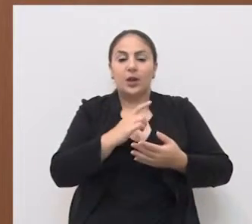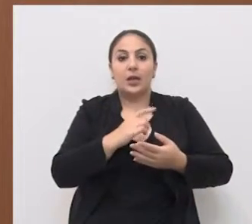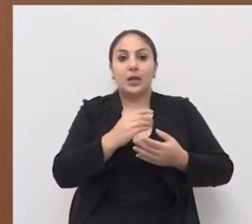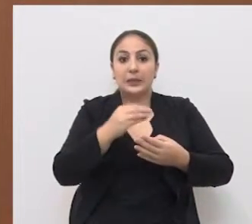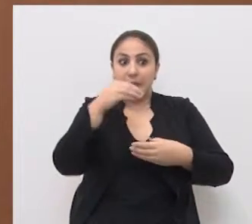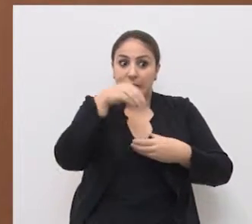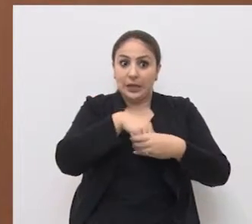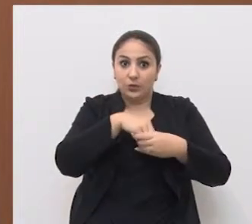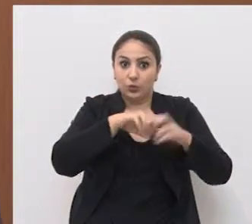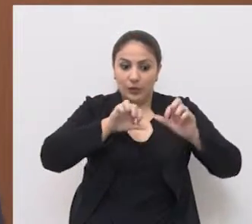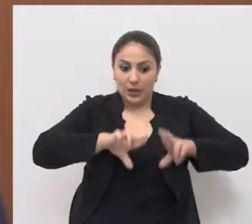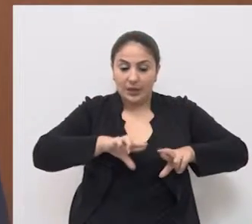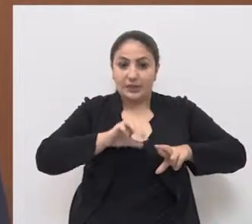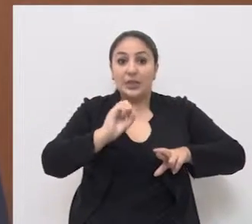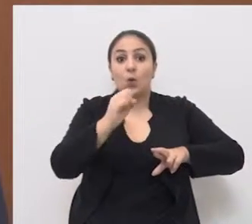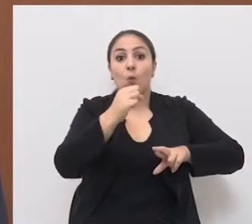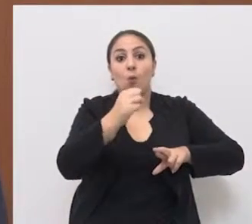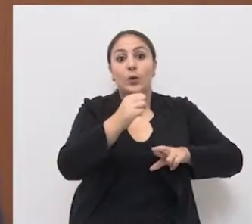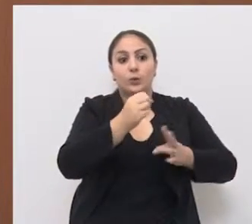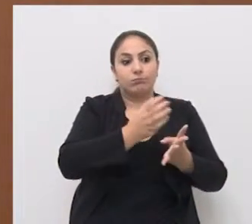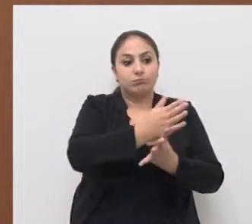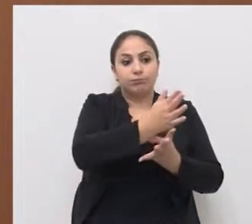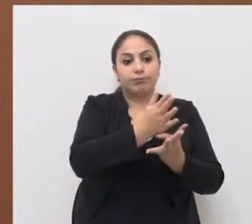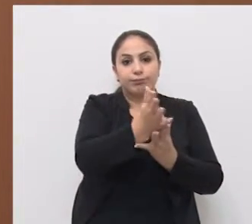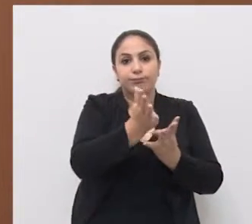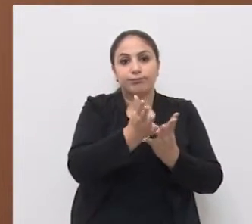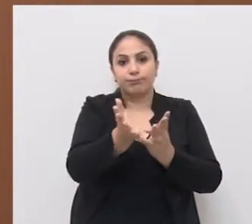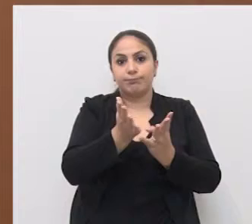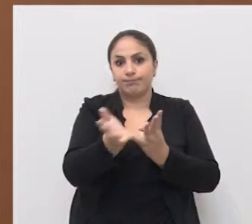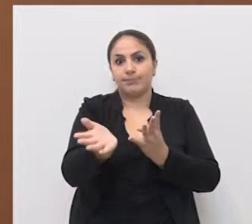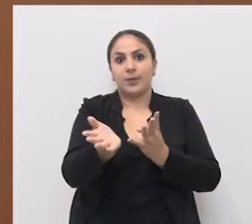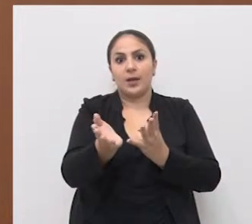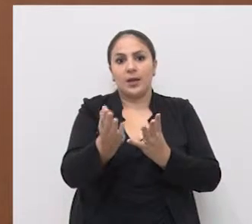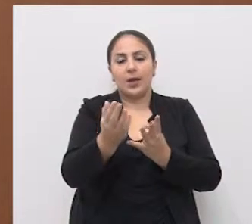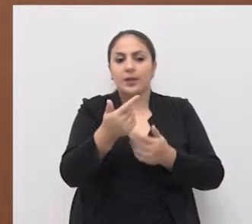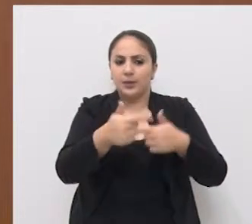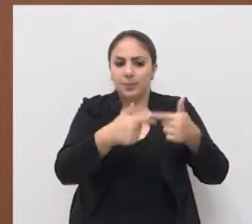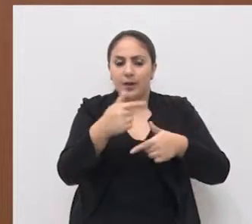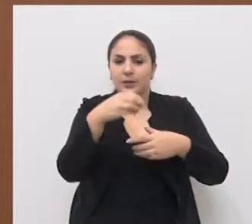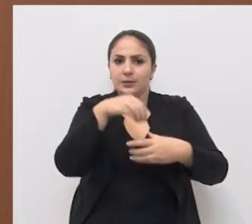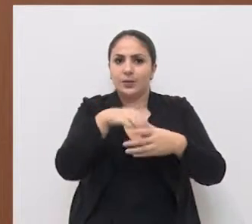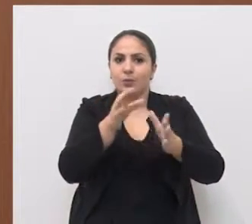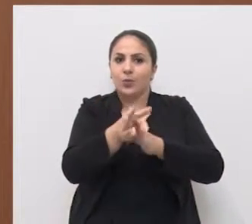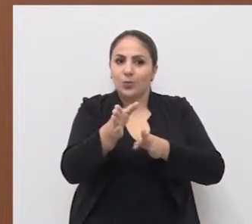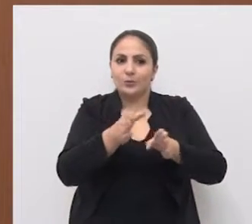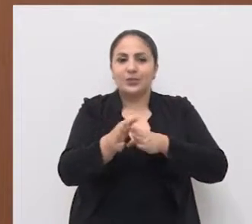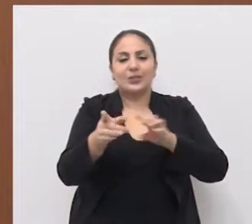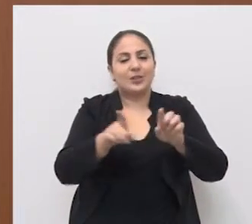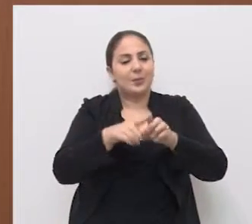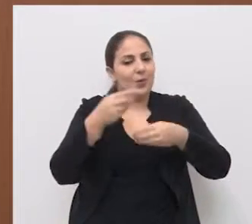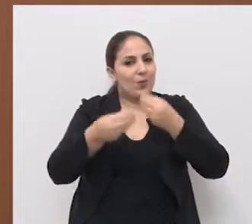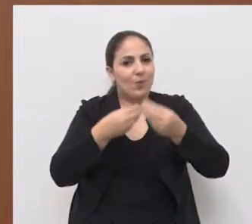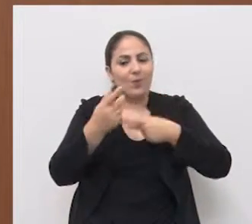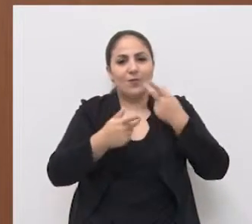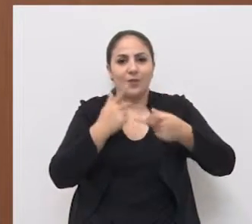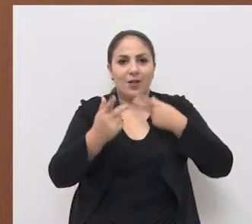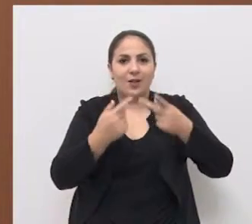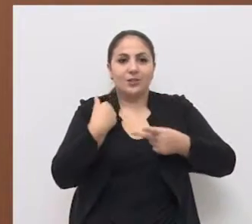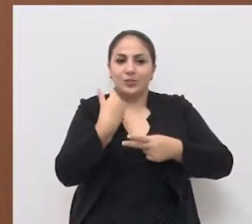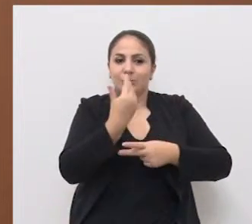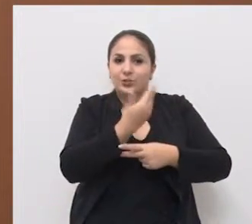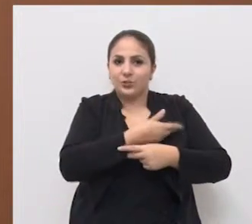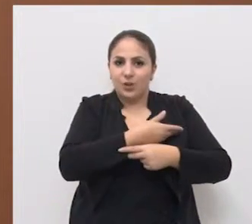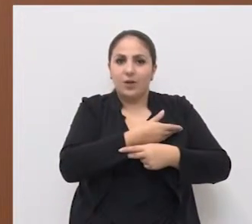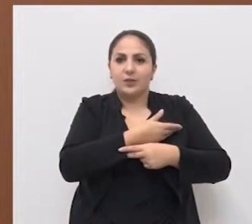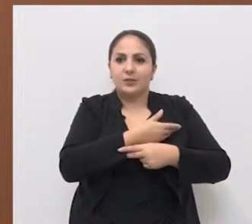temos 8 eixos de formação profissional que atuam, né, em harmonia dentro do nosso conselho. Né? E como foi dito aqui,